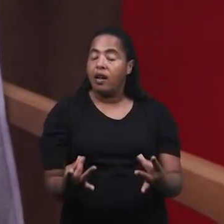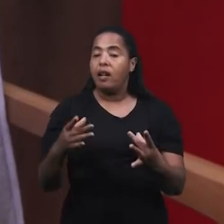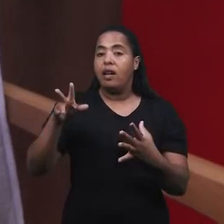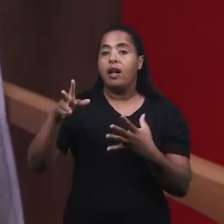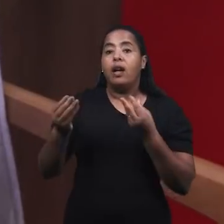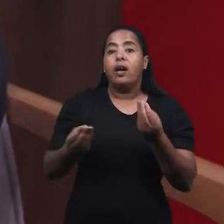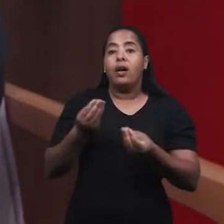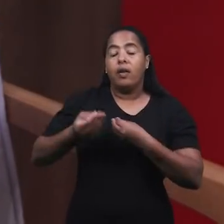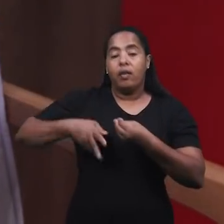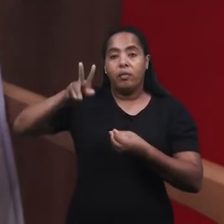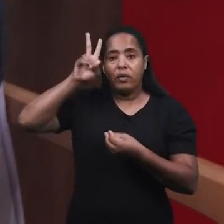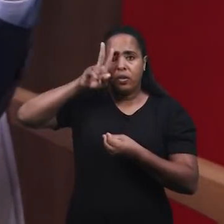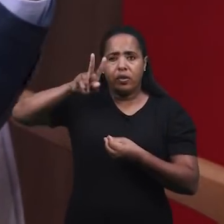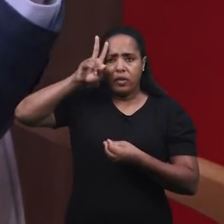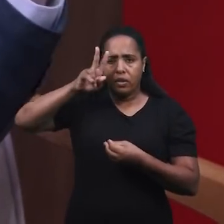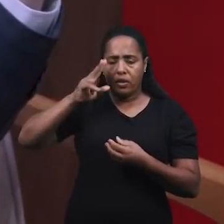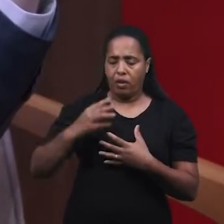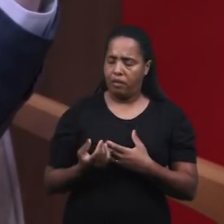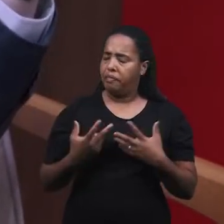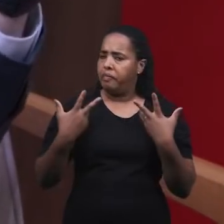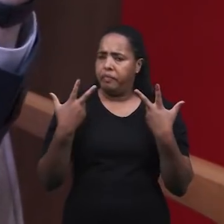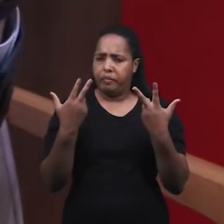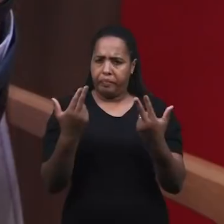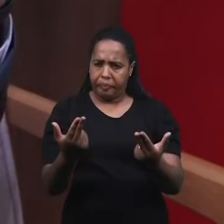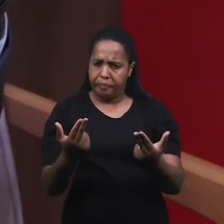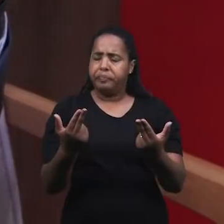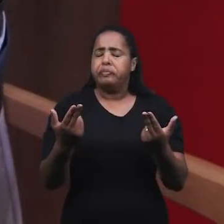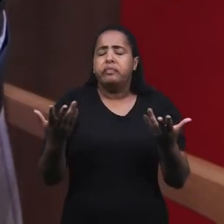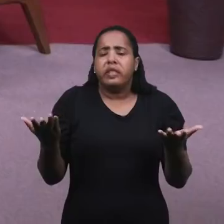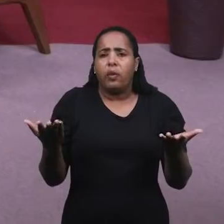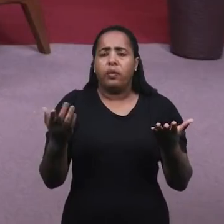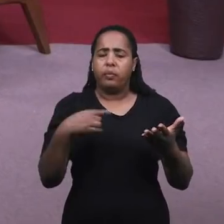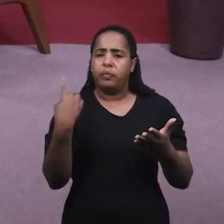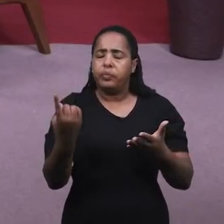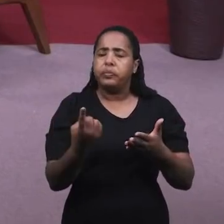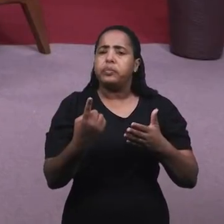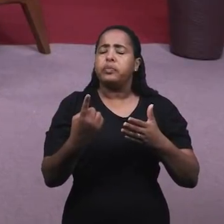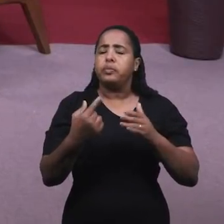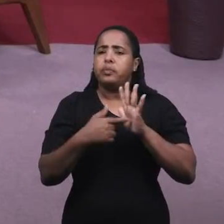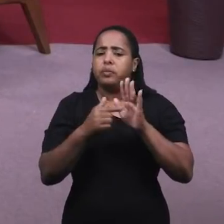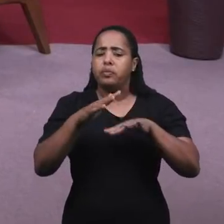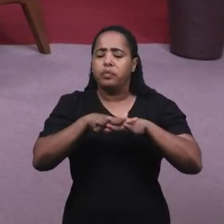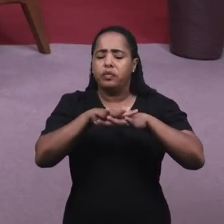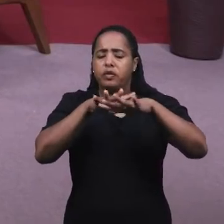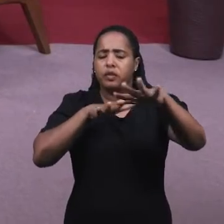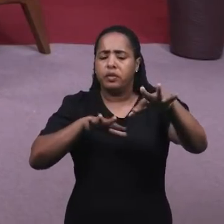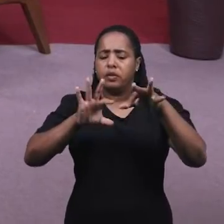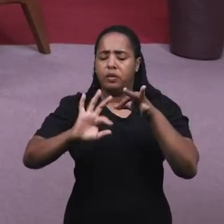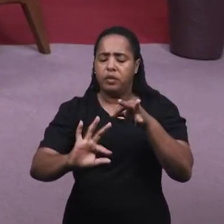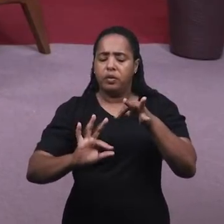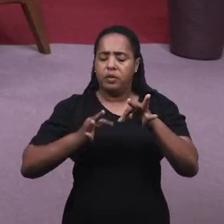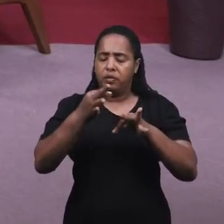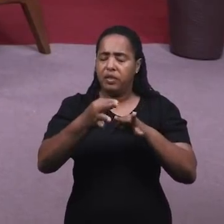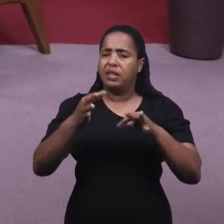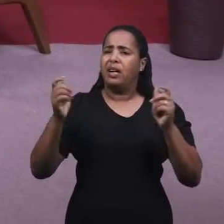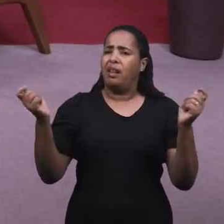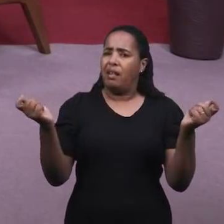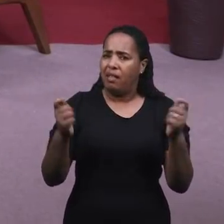história. E como nós estamos falando de vinha, nós podemos citar até uma